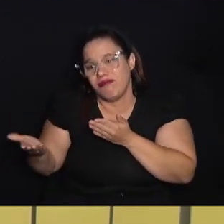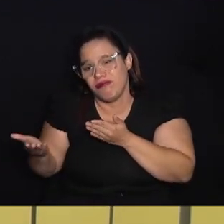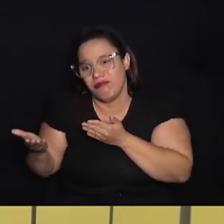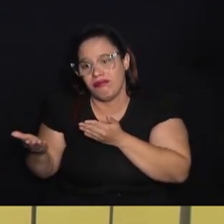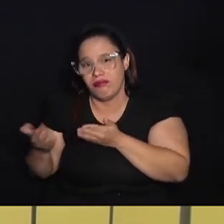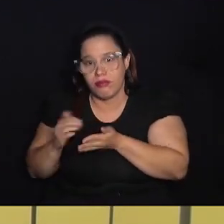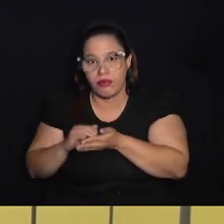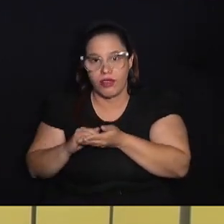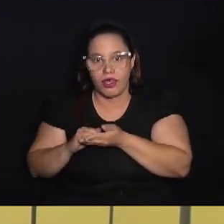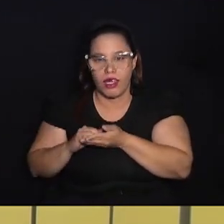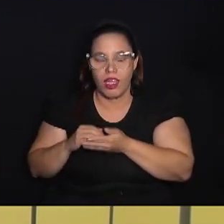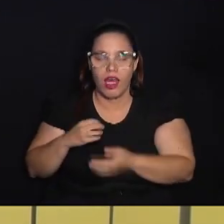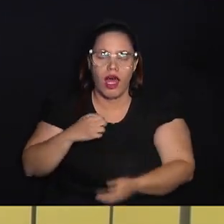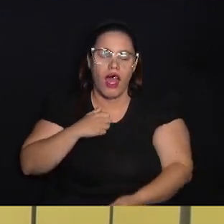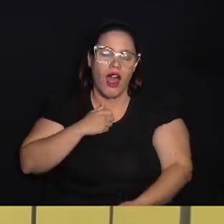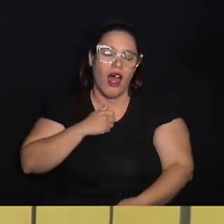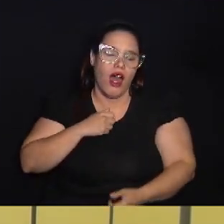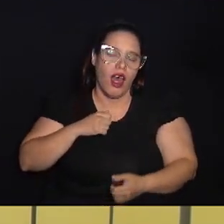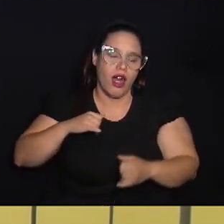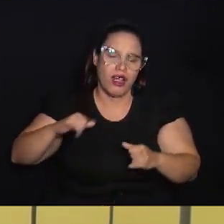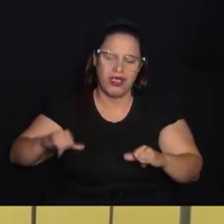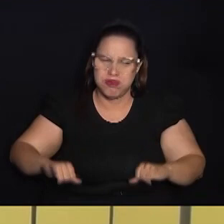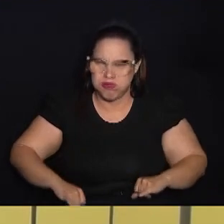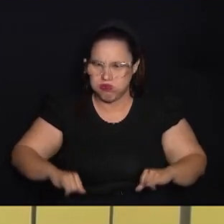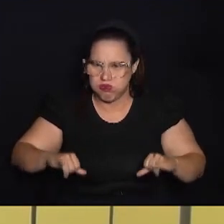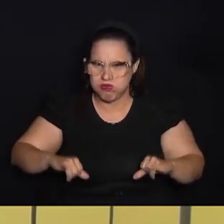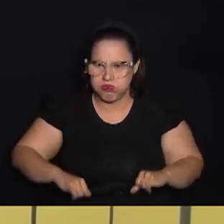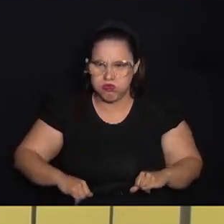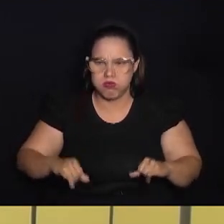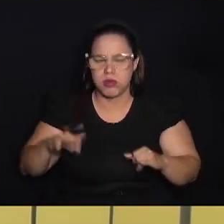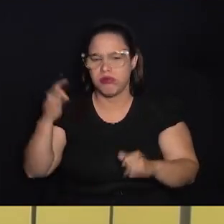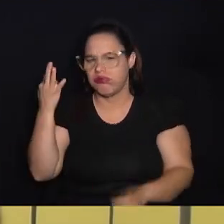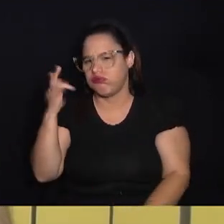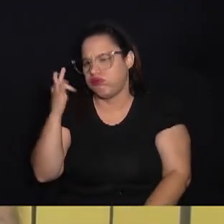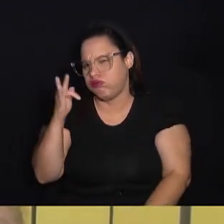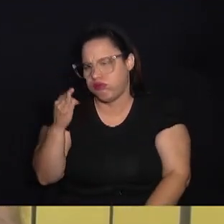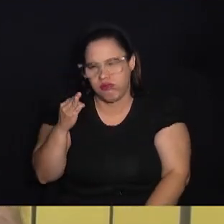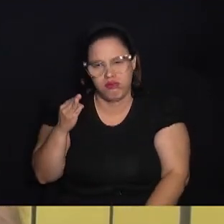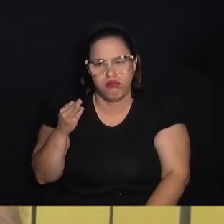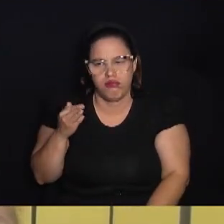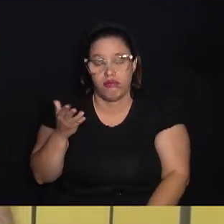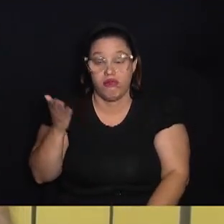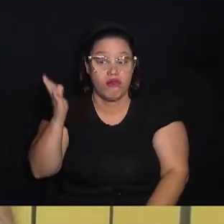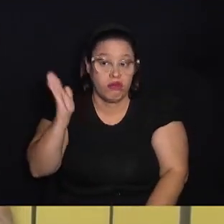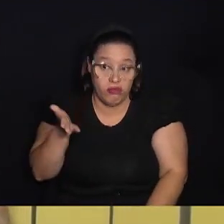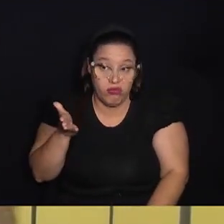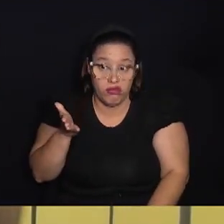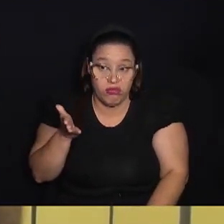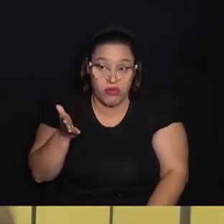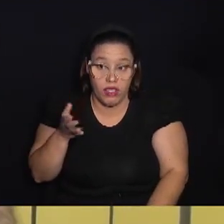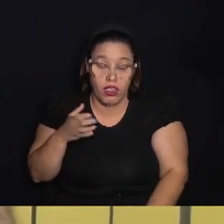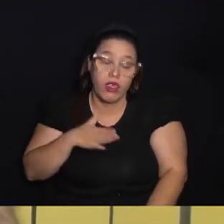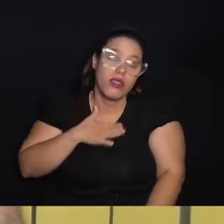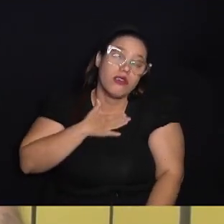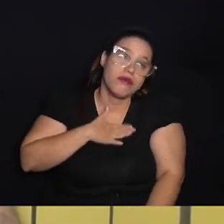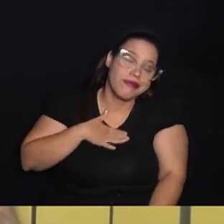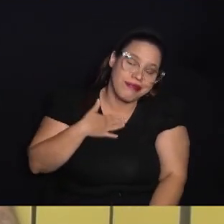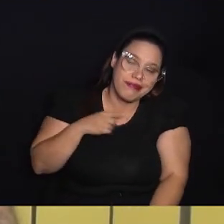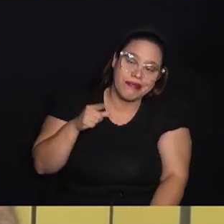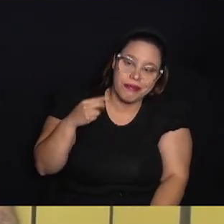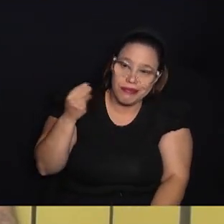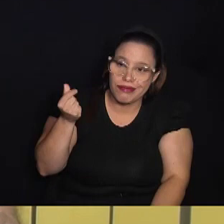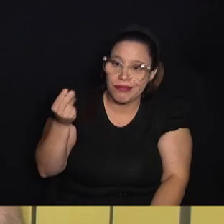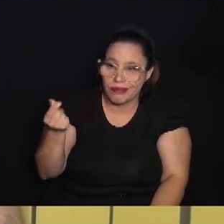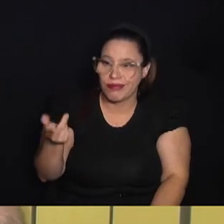Claro as dores existirão a saudade às vezes é lancinante mas ela continua com a gente de um jeito gostoso depois de um tempo é o que a gente